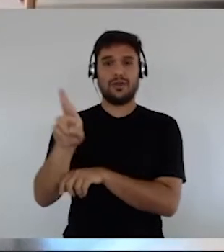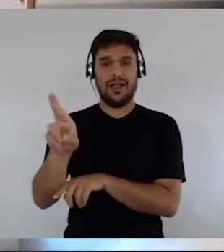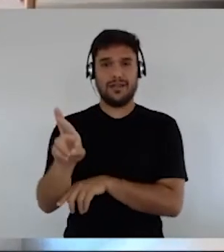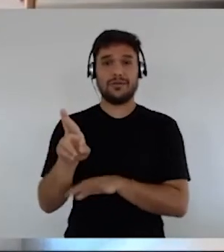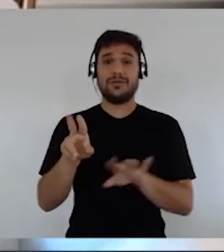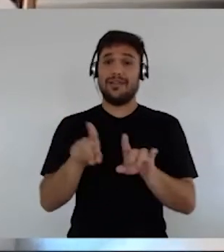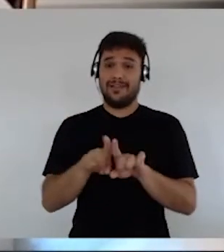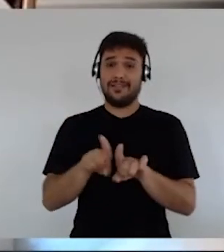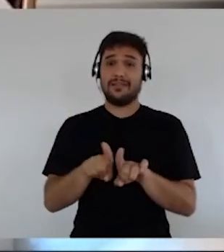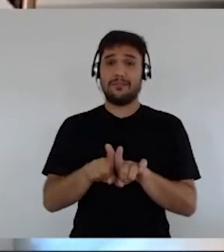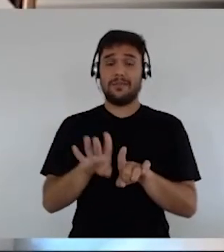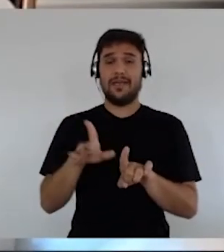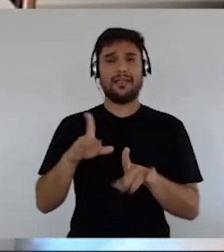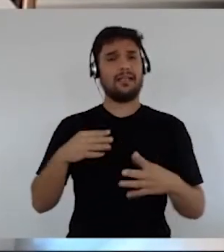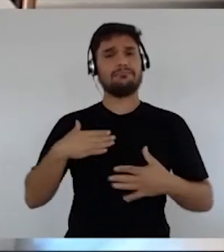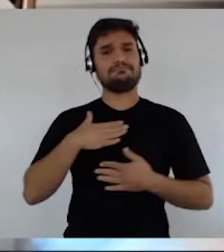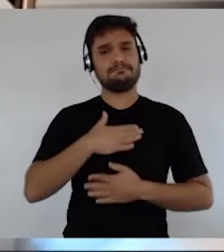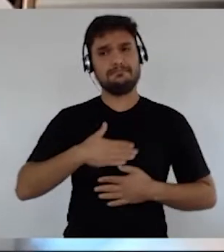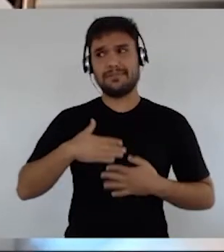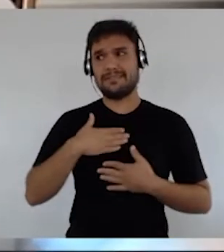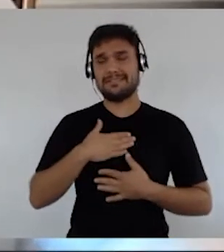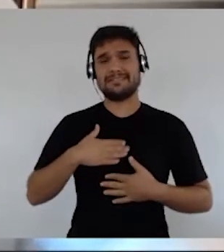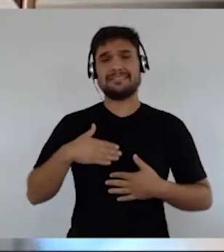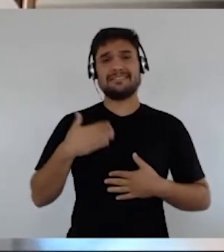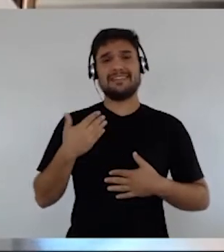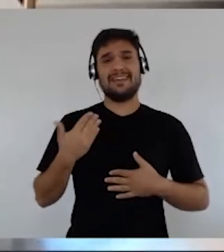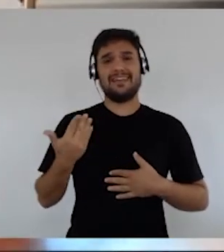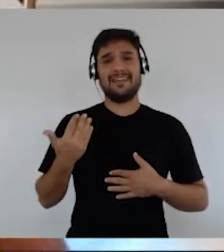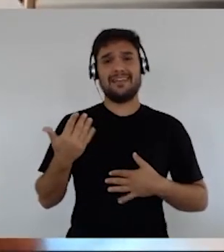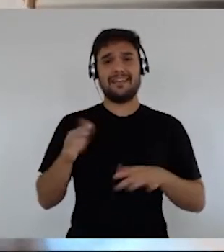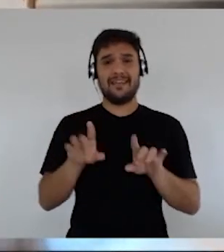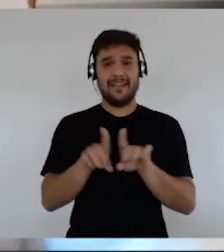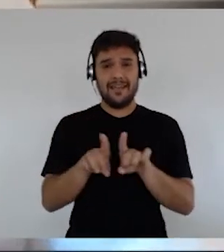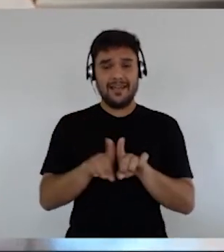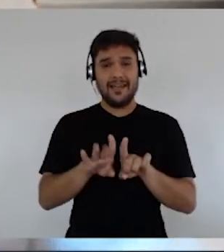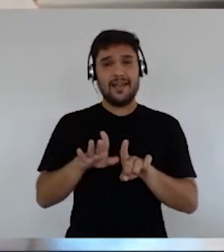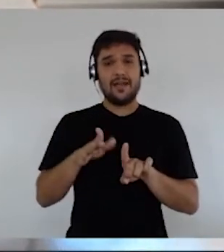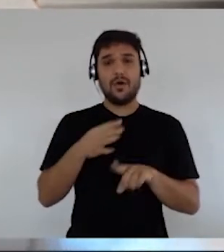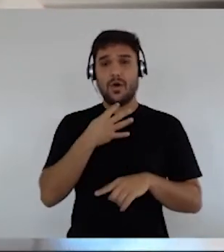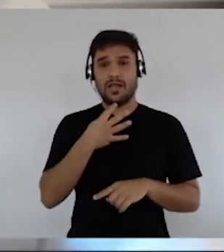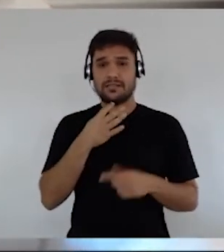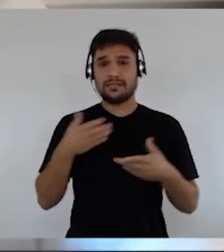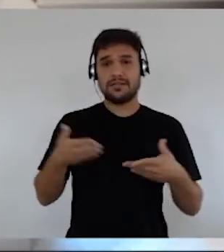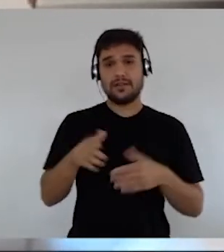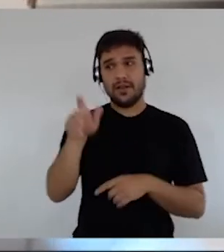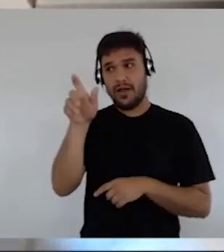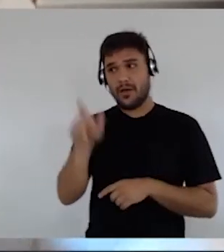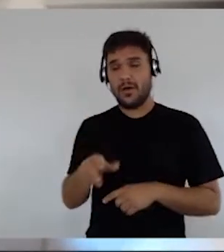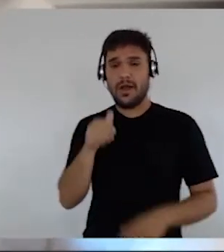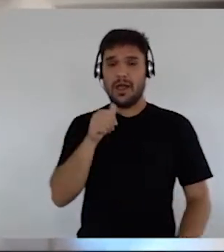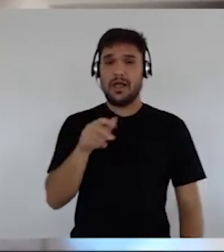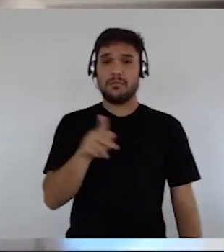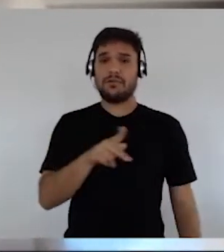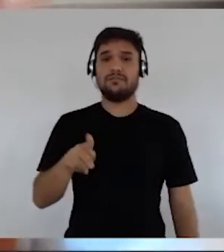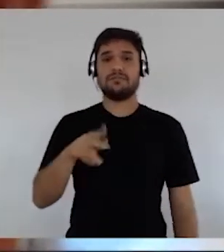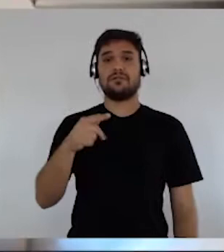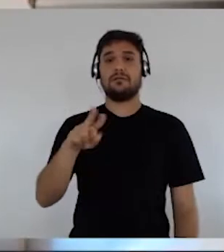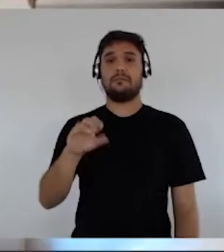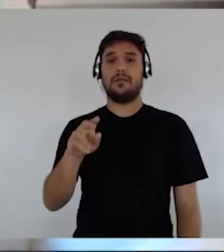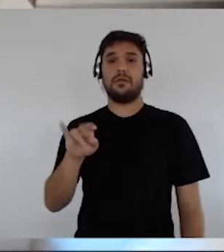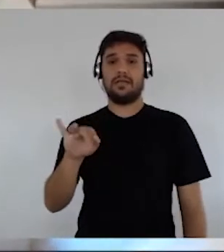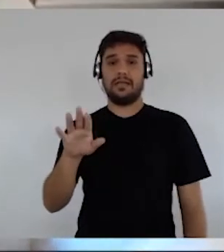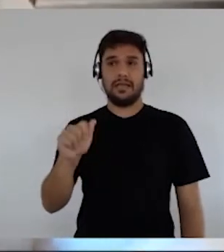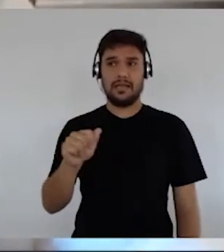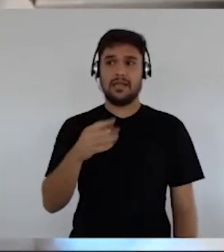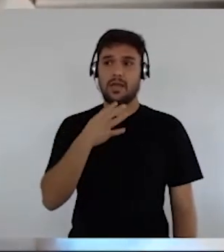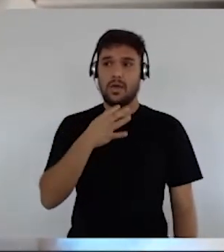e claro, tenho todo o gosto em conhecer agora fisicamente o professor Paulo Henrique Locano, que já conheço